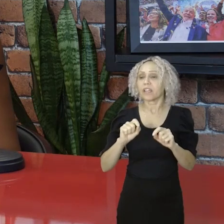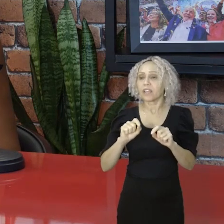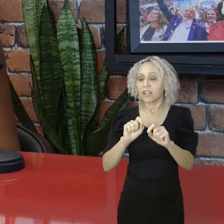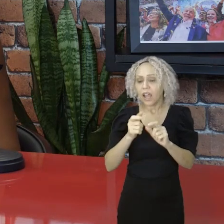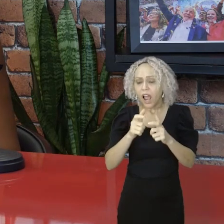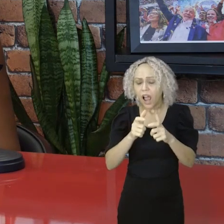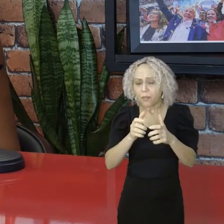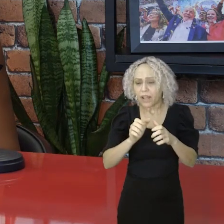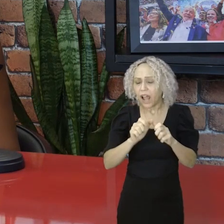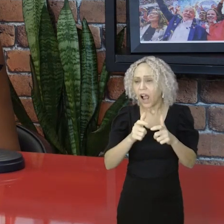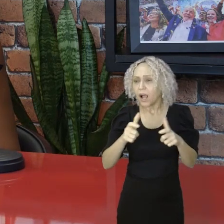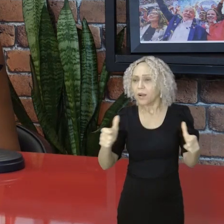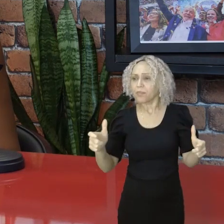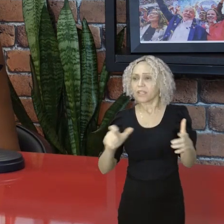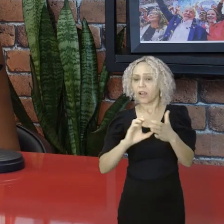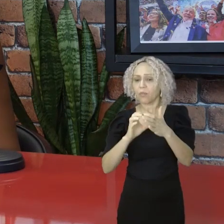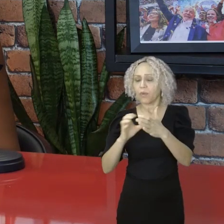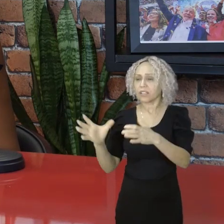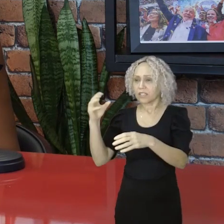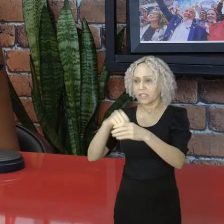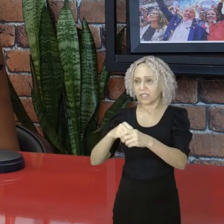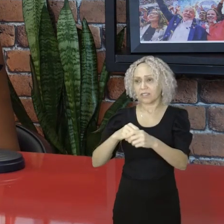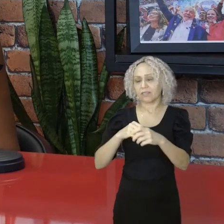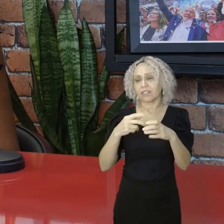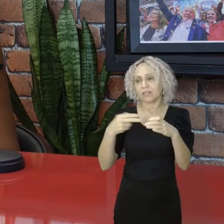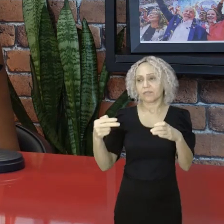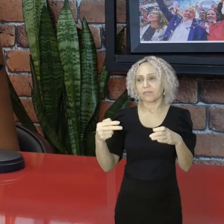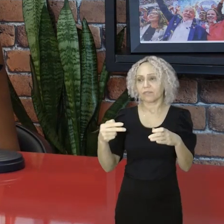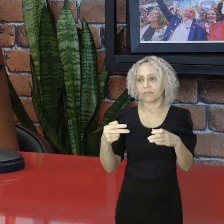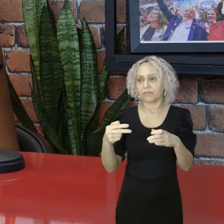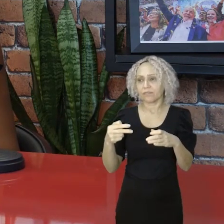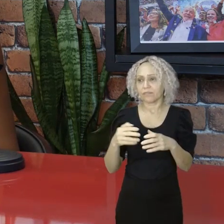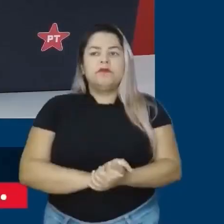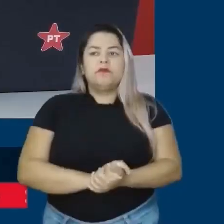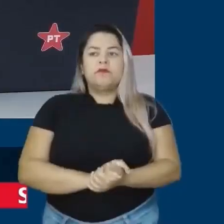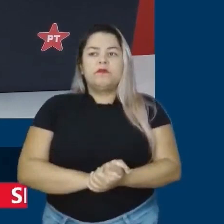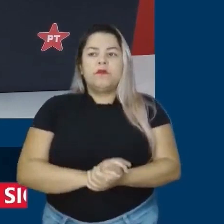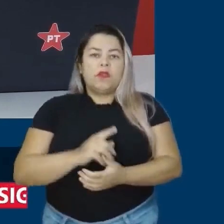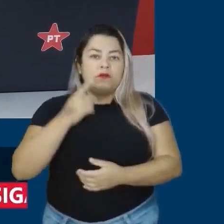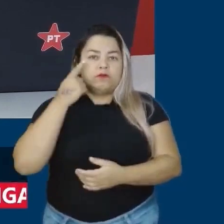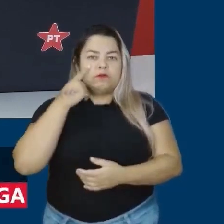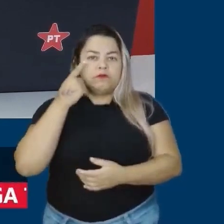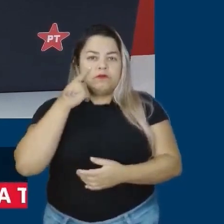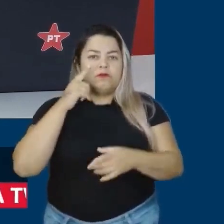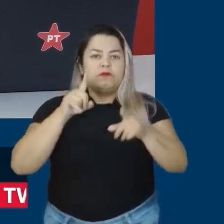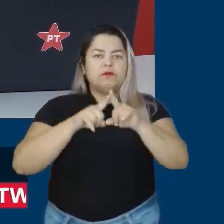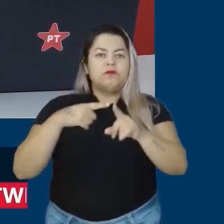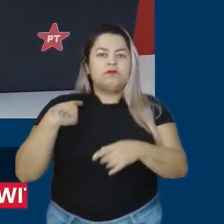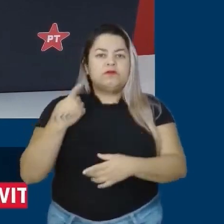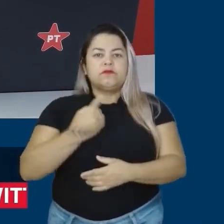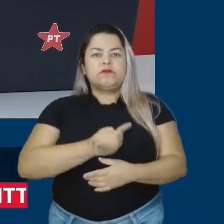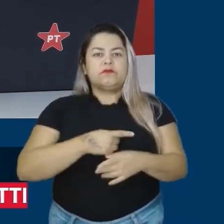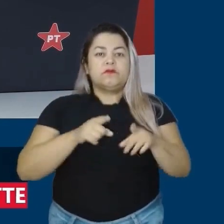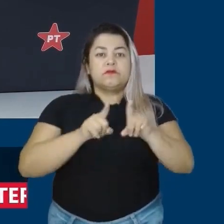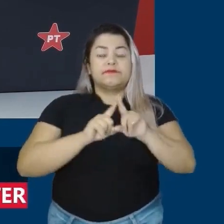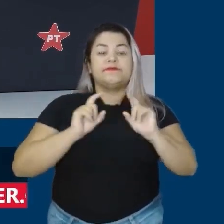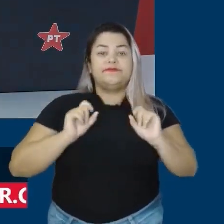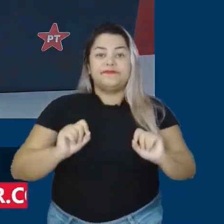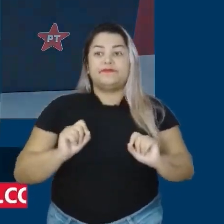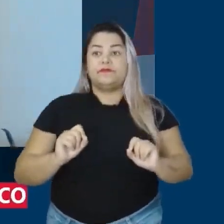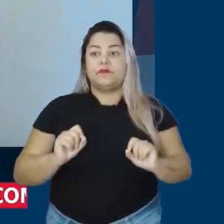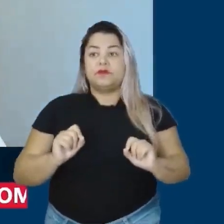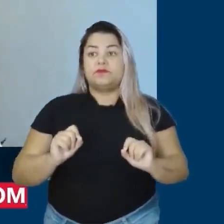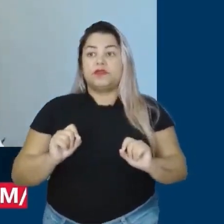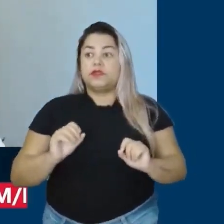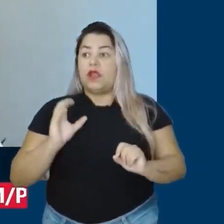mobilização para ampliar a representação do partido nas câmaras municipais. Nós estamos, como se diz, pé embaixo